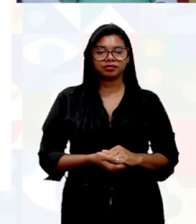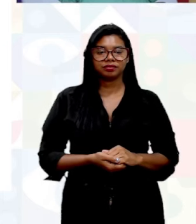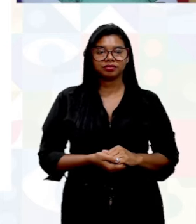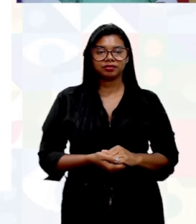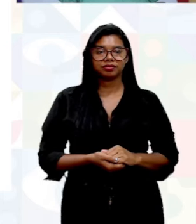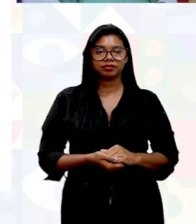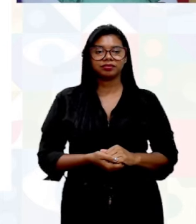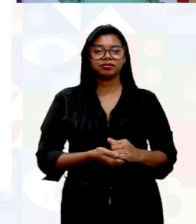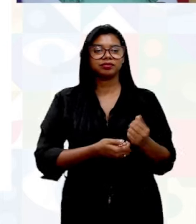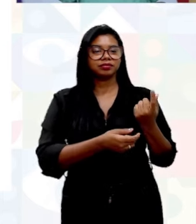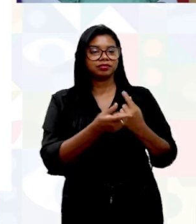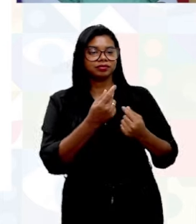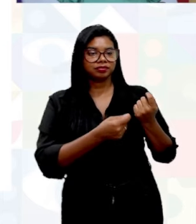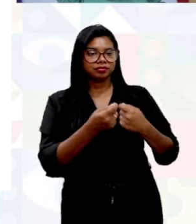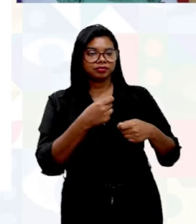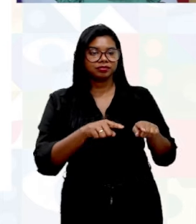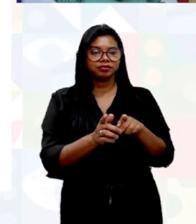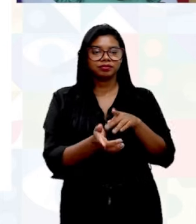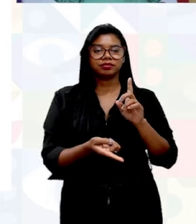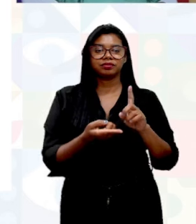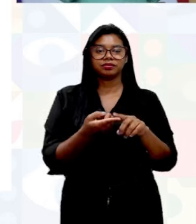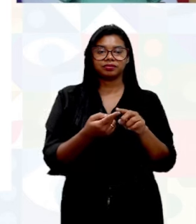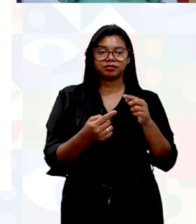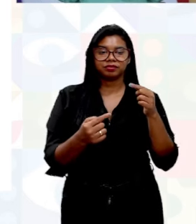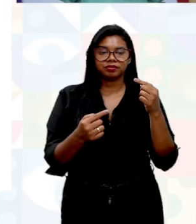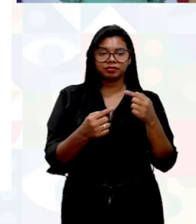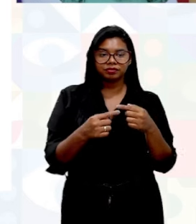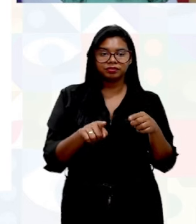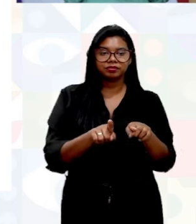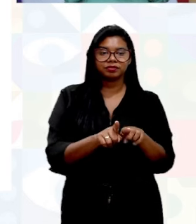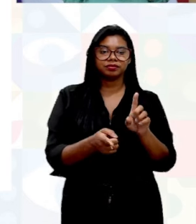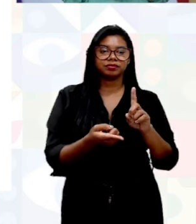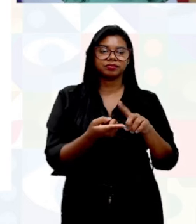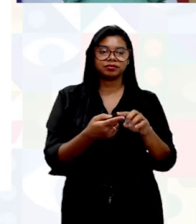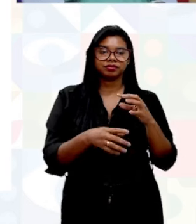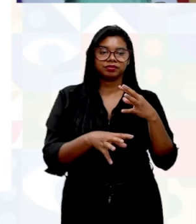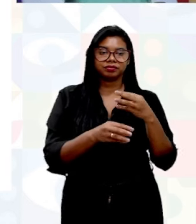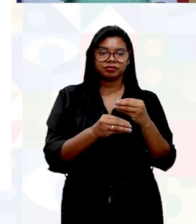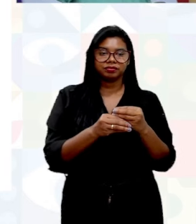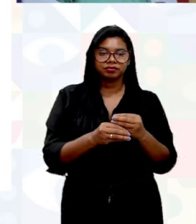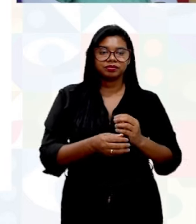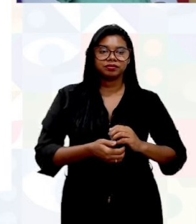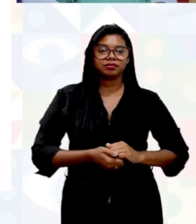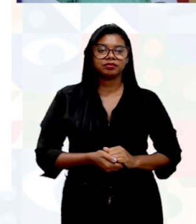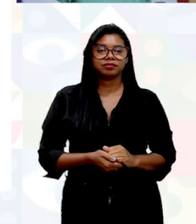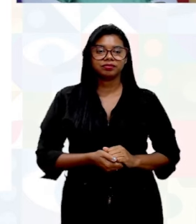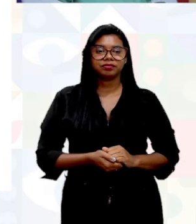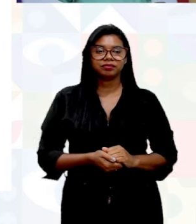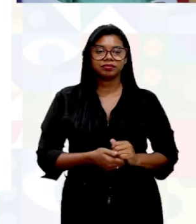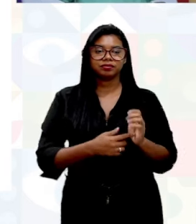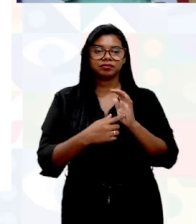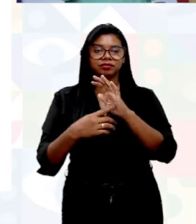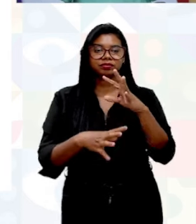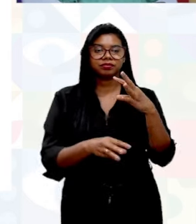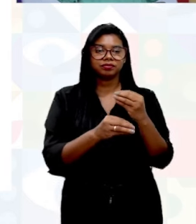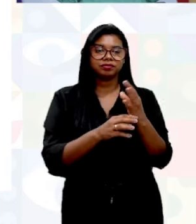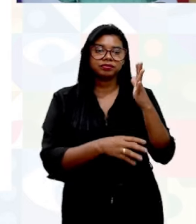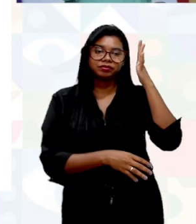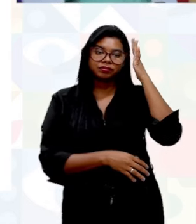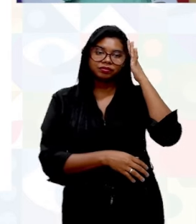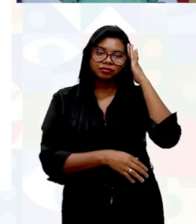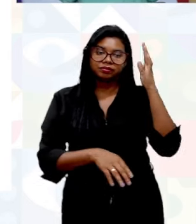a negociação ou acordo, esse momento é um momento onde ambas as partes eles têm que entender